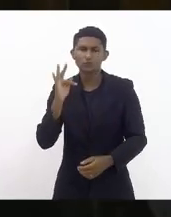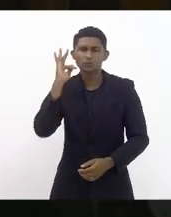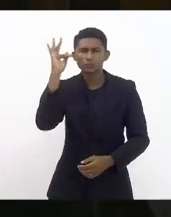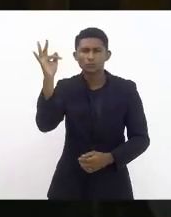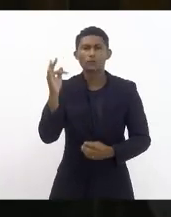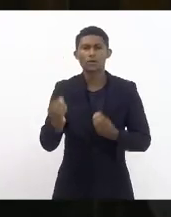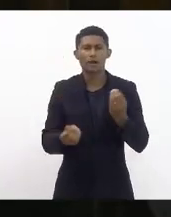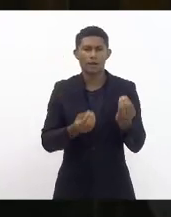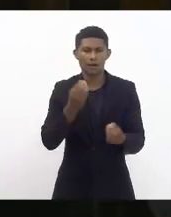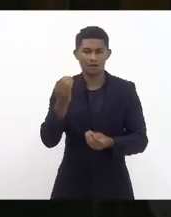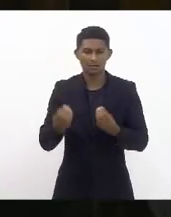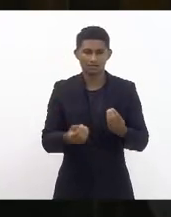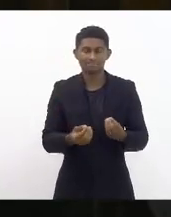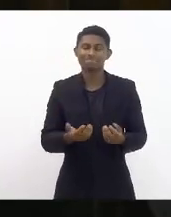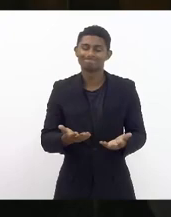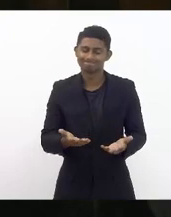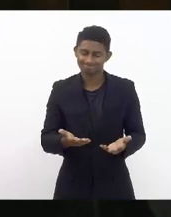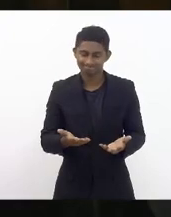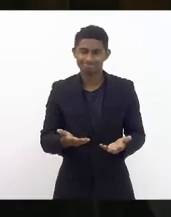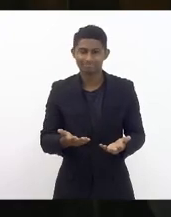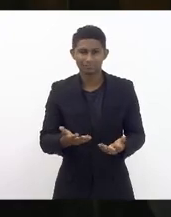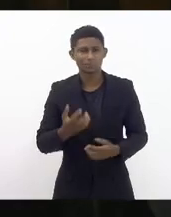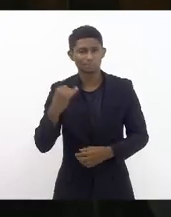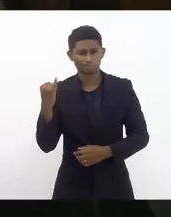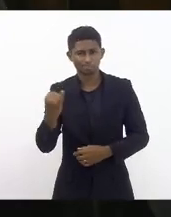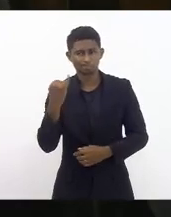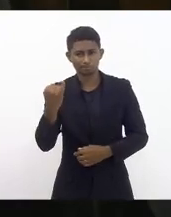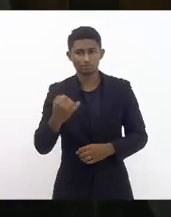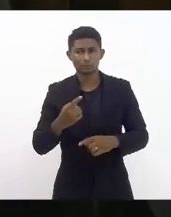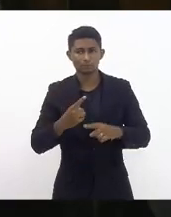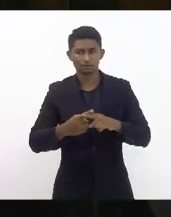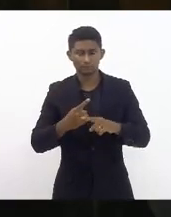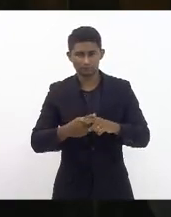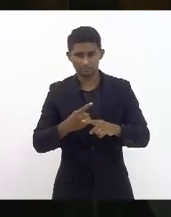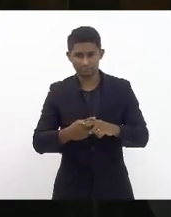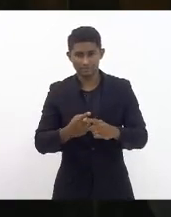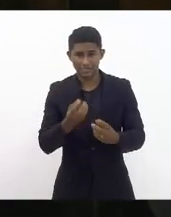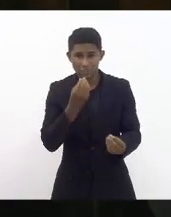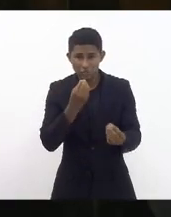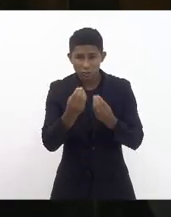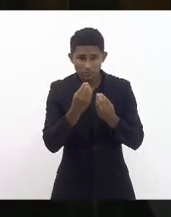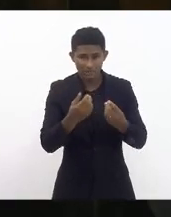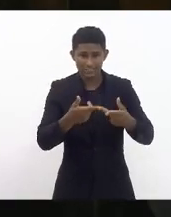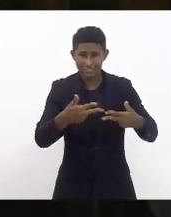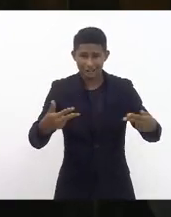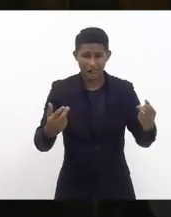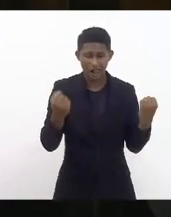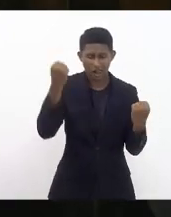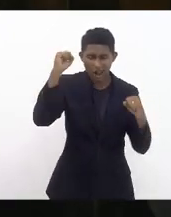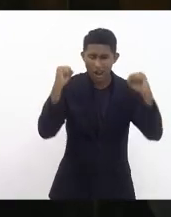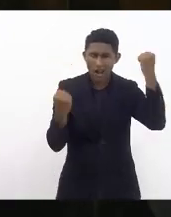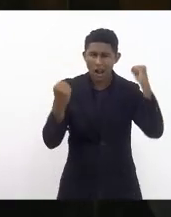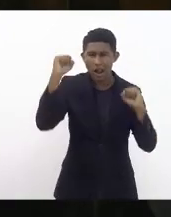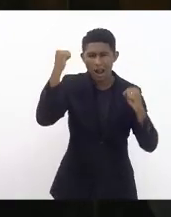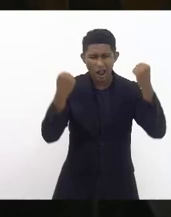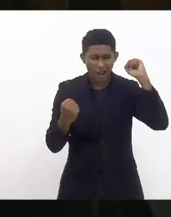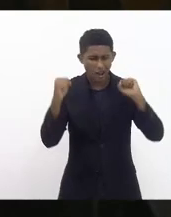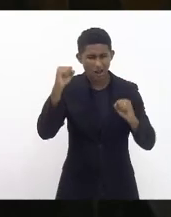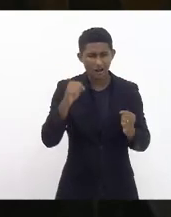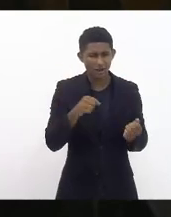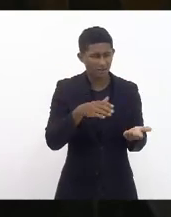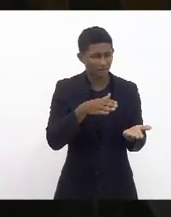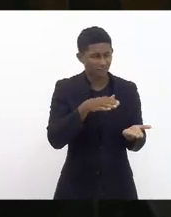restringir o uso de alimentos processados e ultraprocessados, que